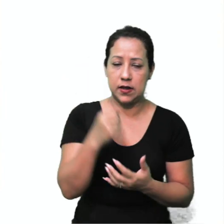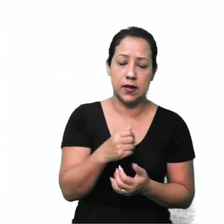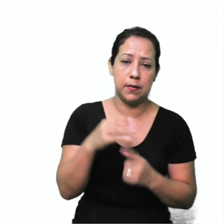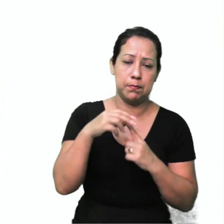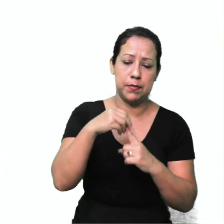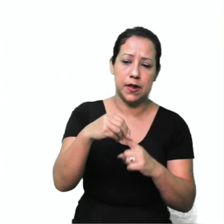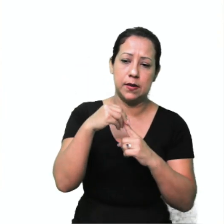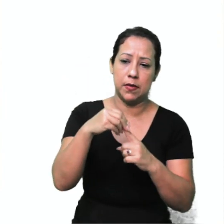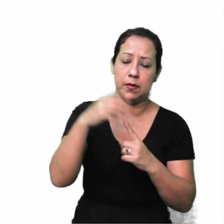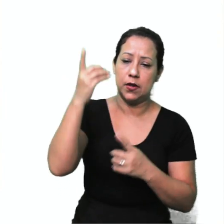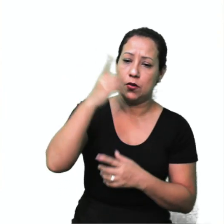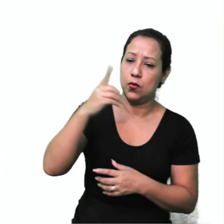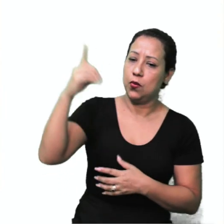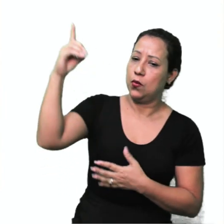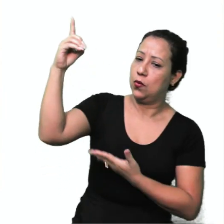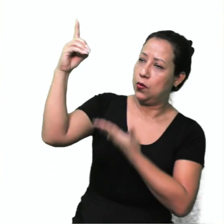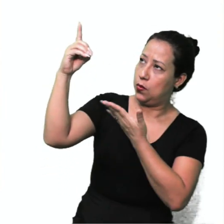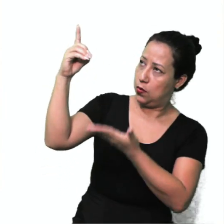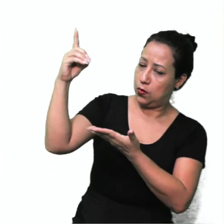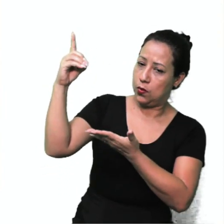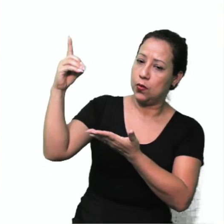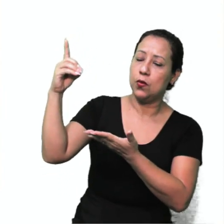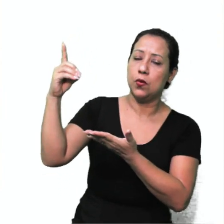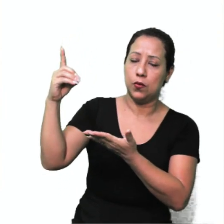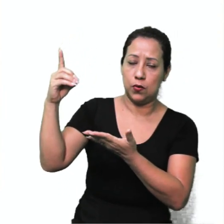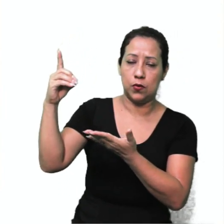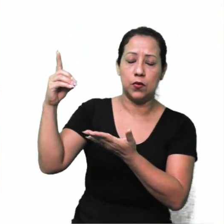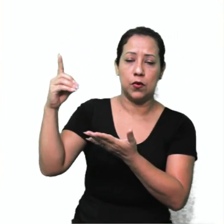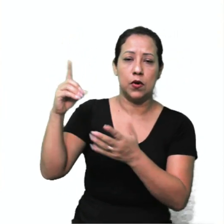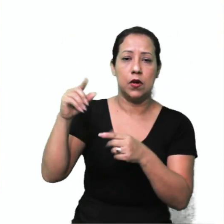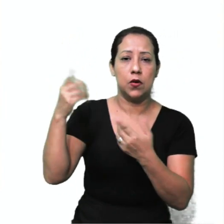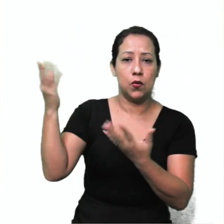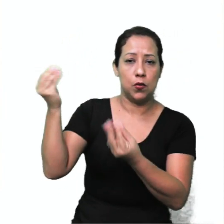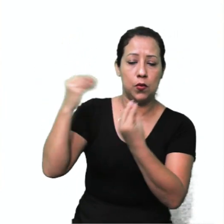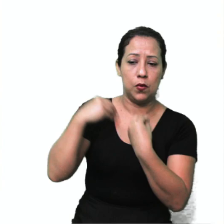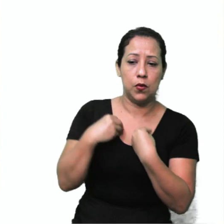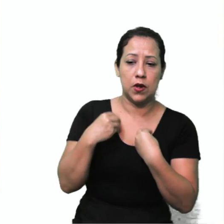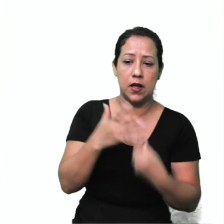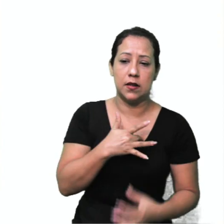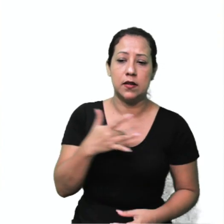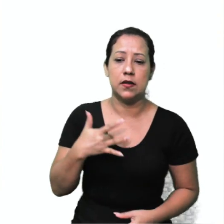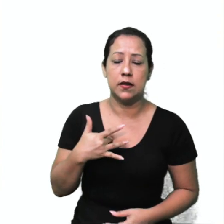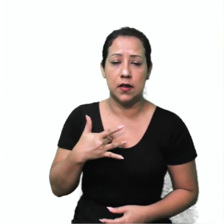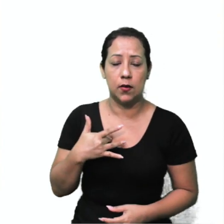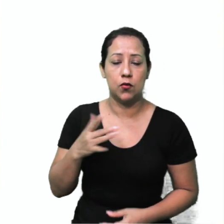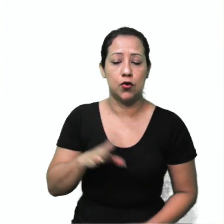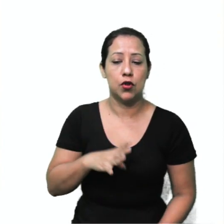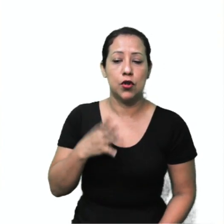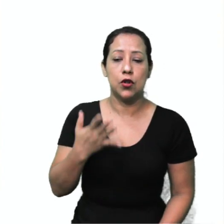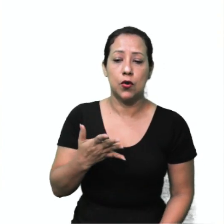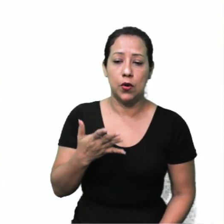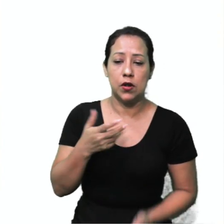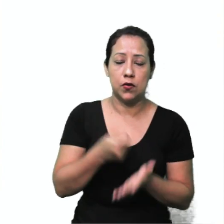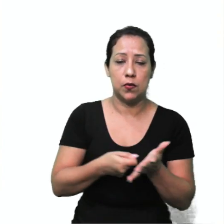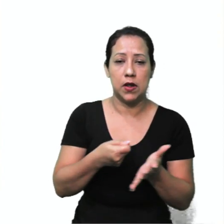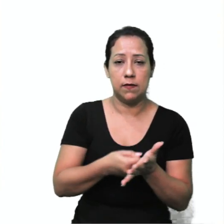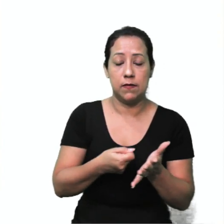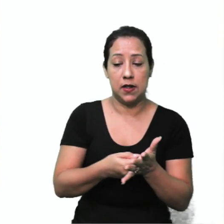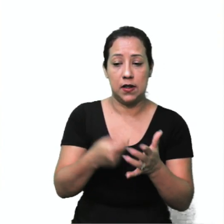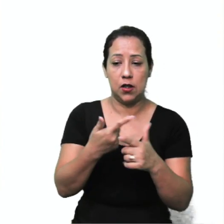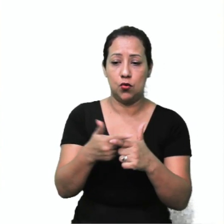do universo, por nos dar saúde, por nos dar coragem para enfrentar as